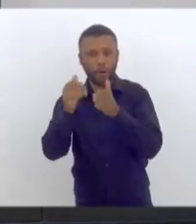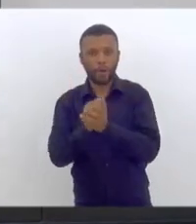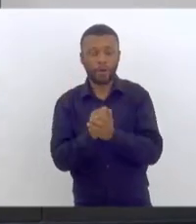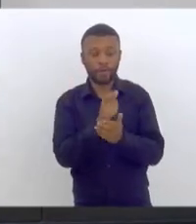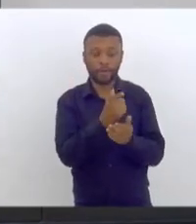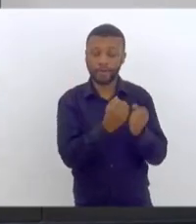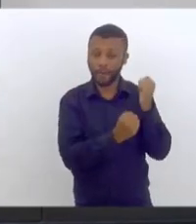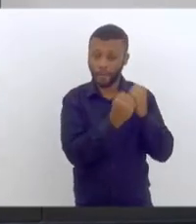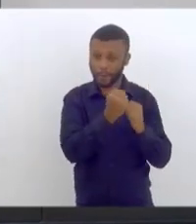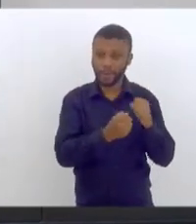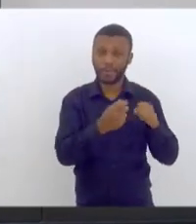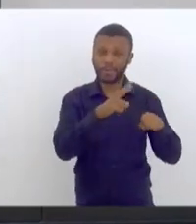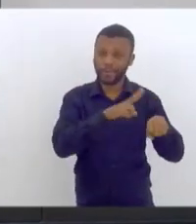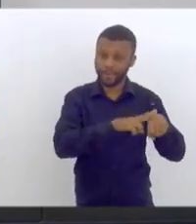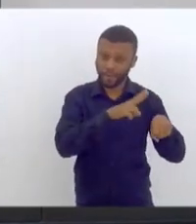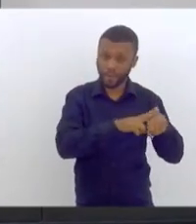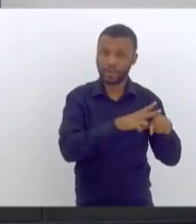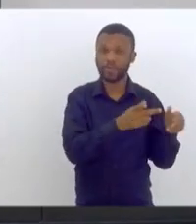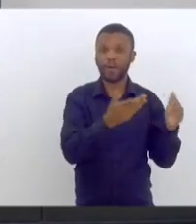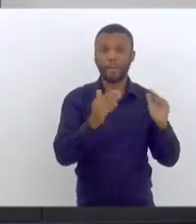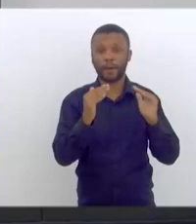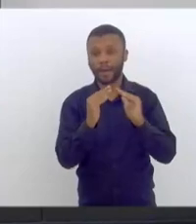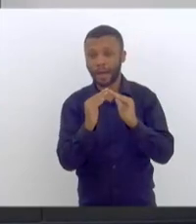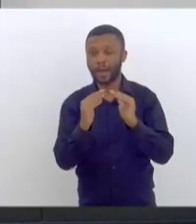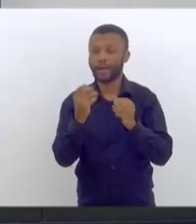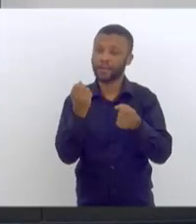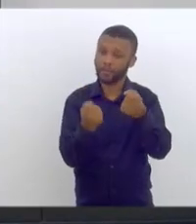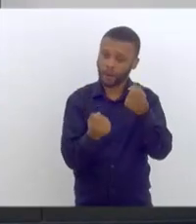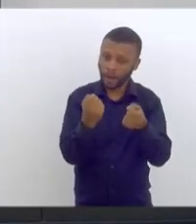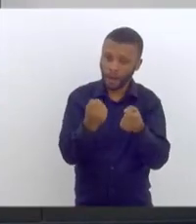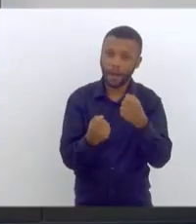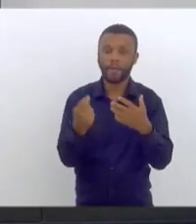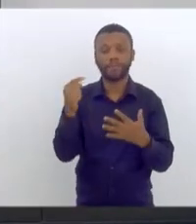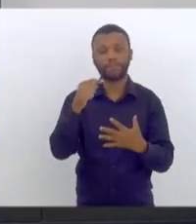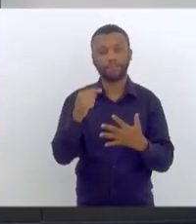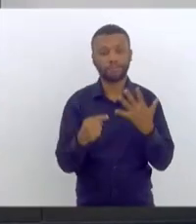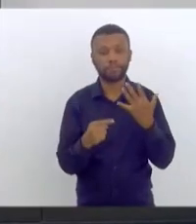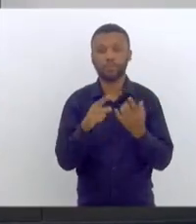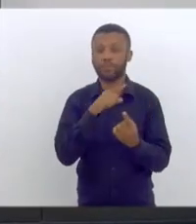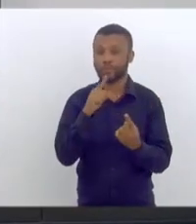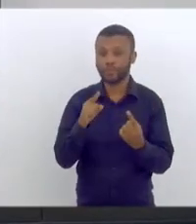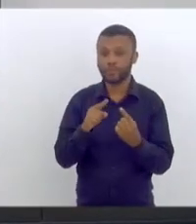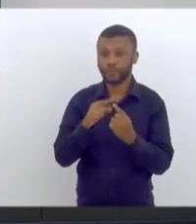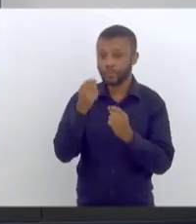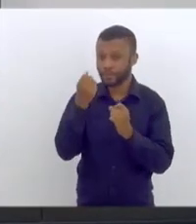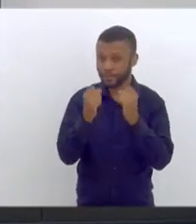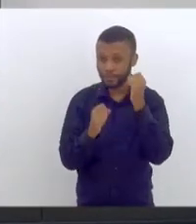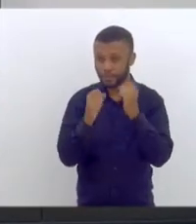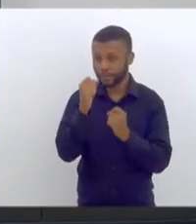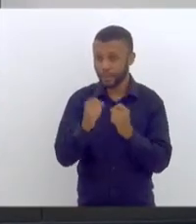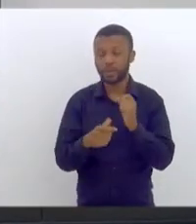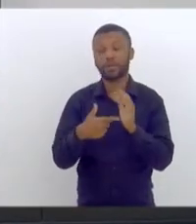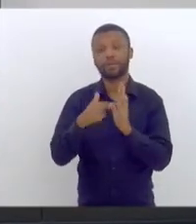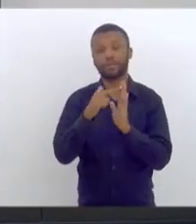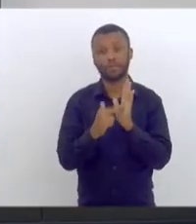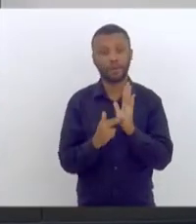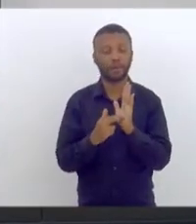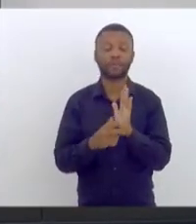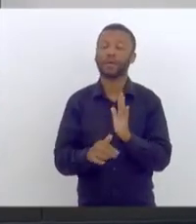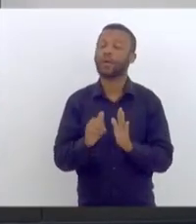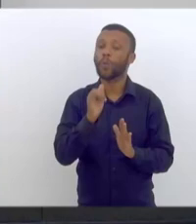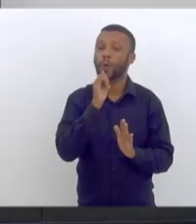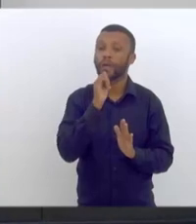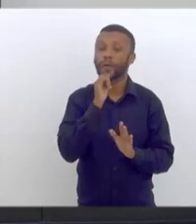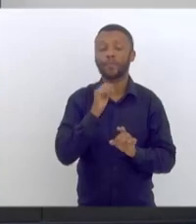civil vai para o automóvel não sei quem não sei quê então a meta de emprego é um dos quesitos né Por exemplo